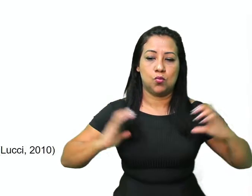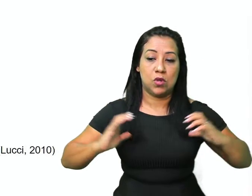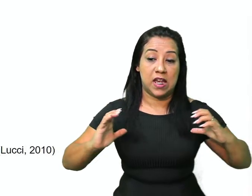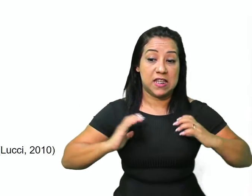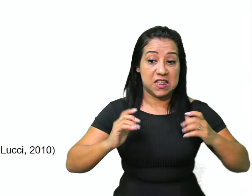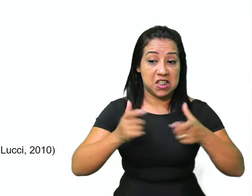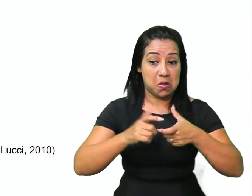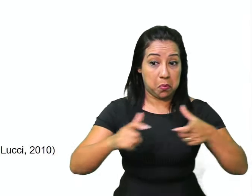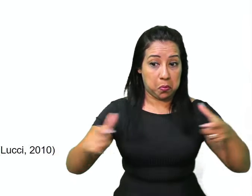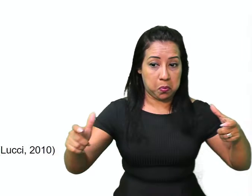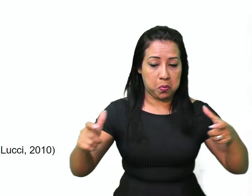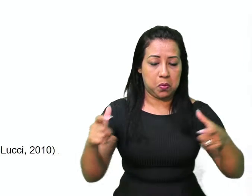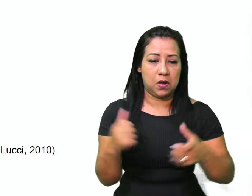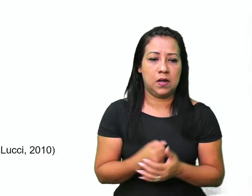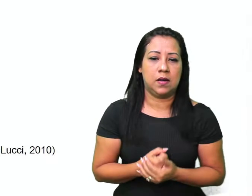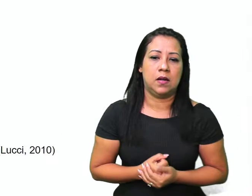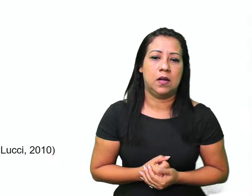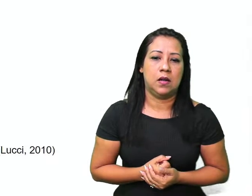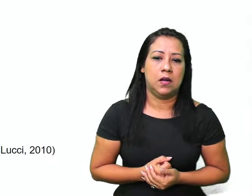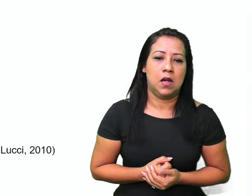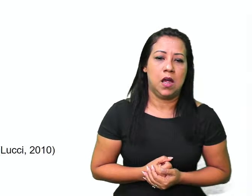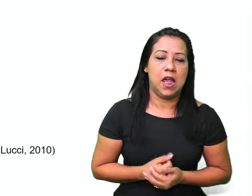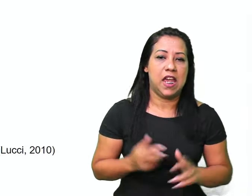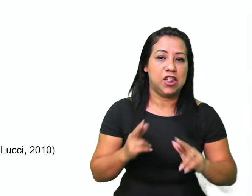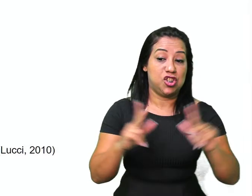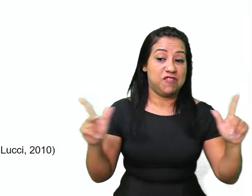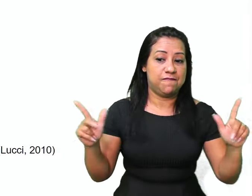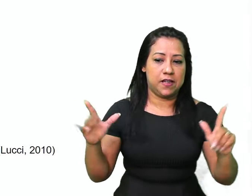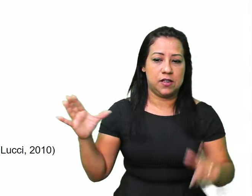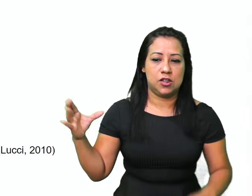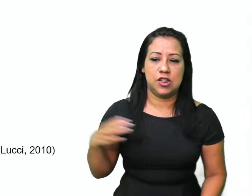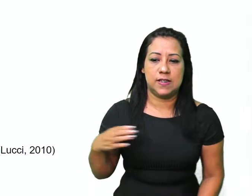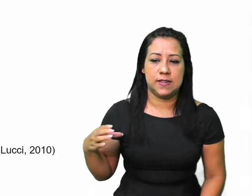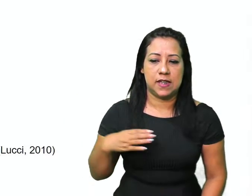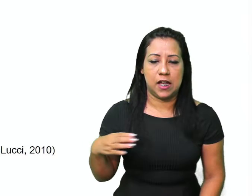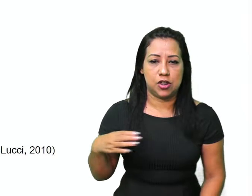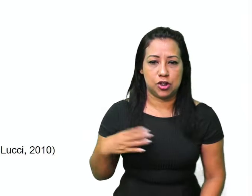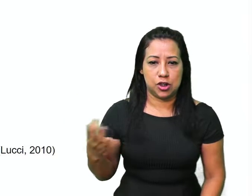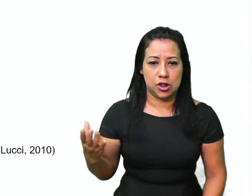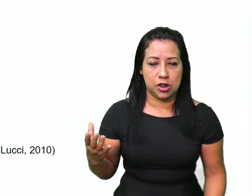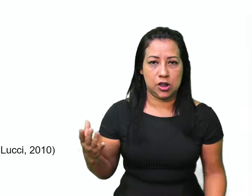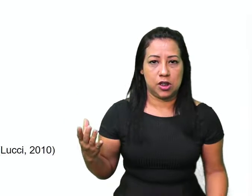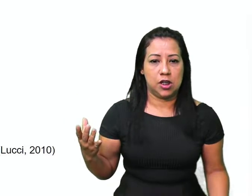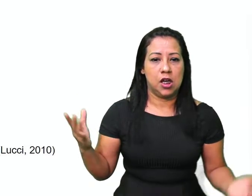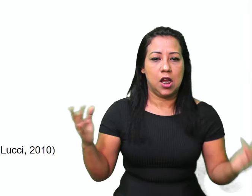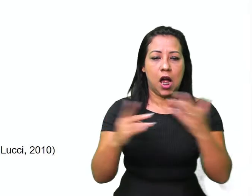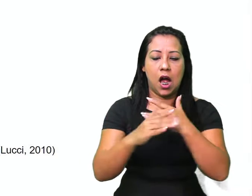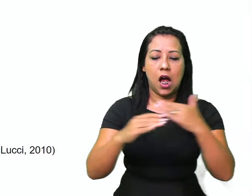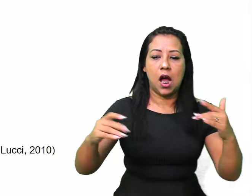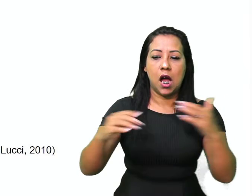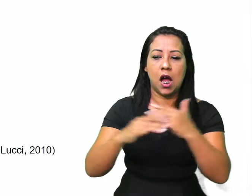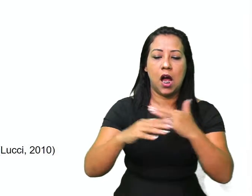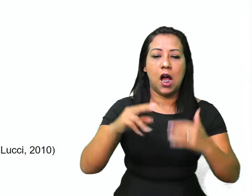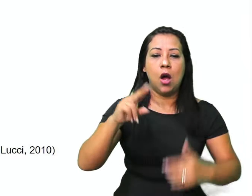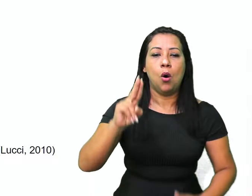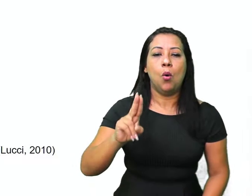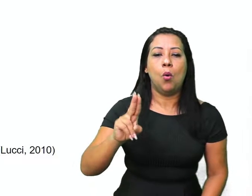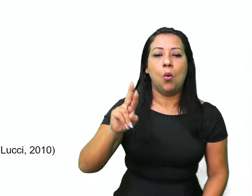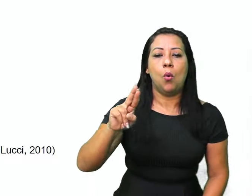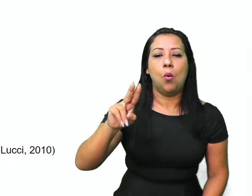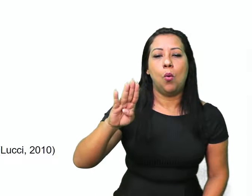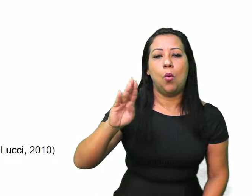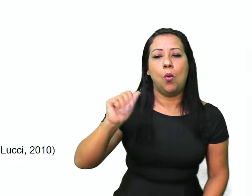Urbanização é diferente de cidades. A urbanização ocorre quando tem um crescimento natural da população na